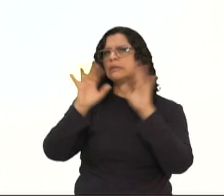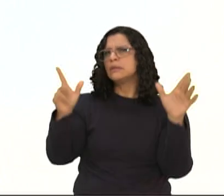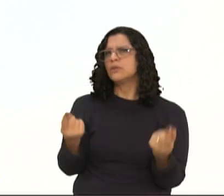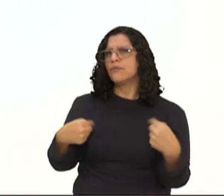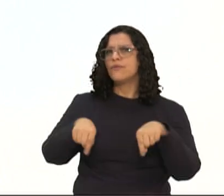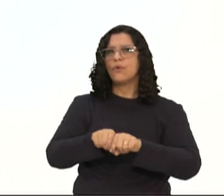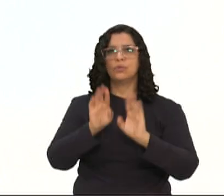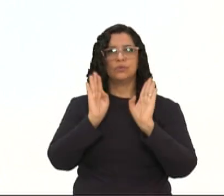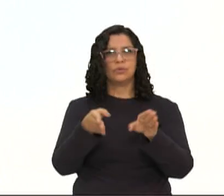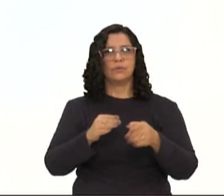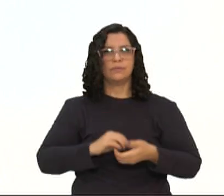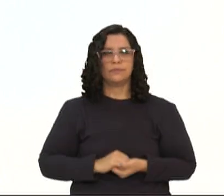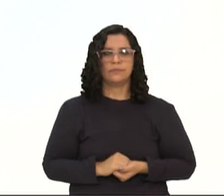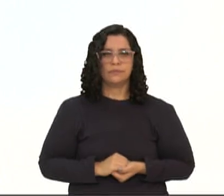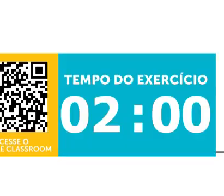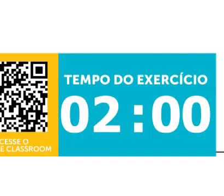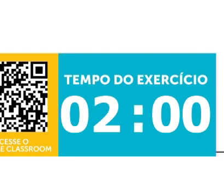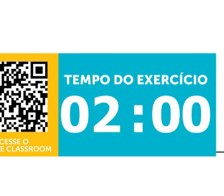já retorno.